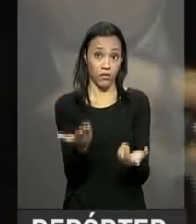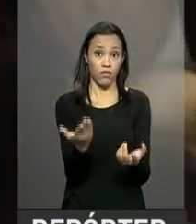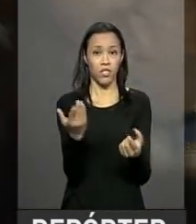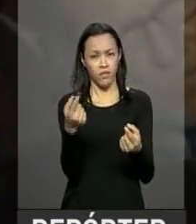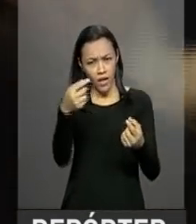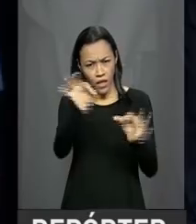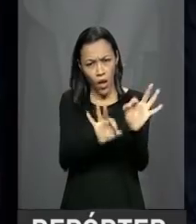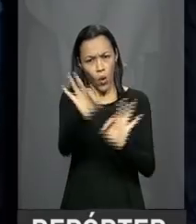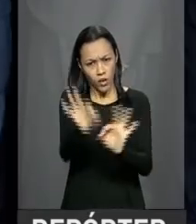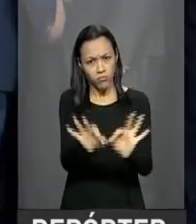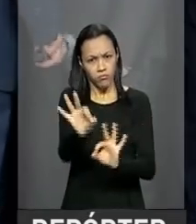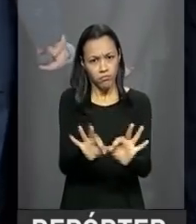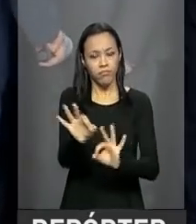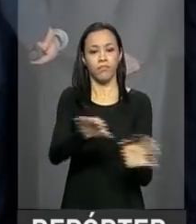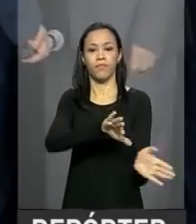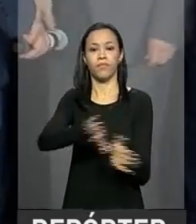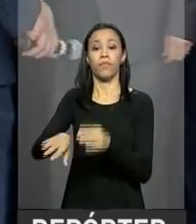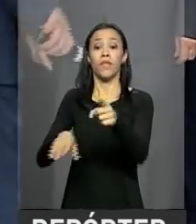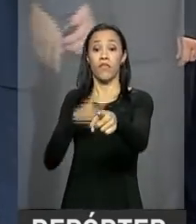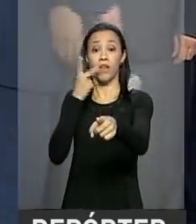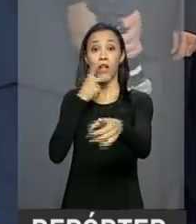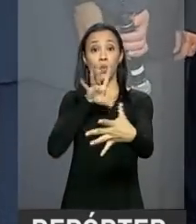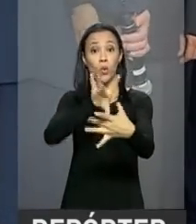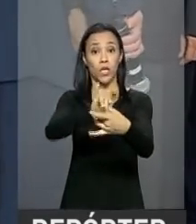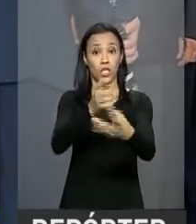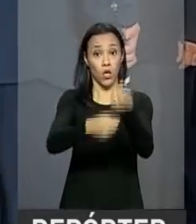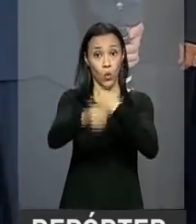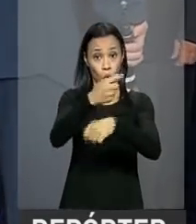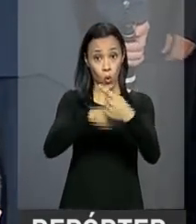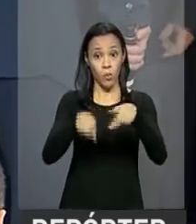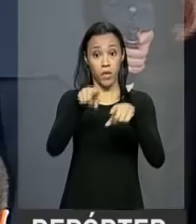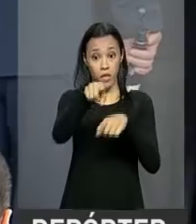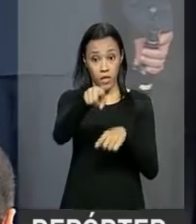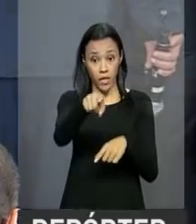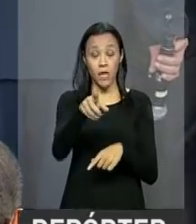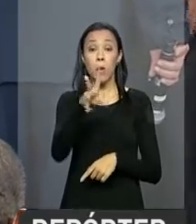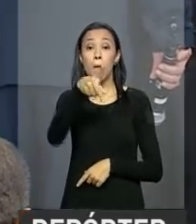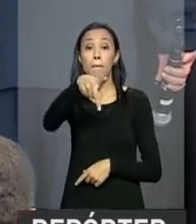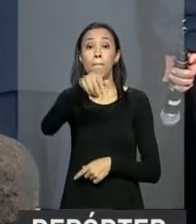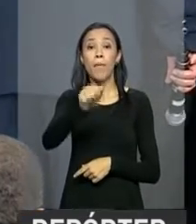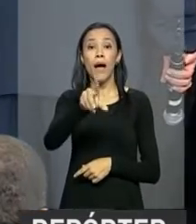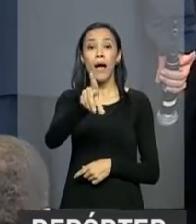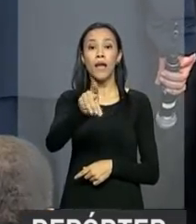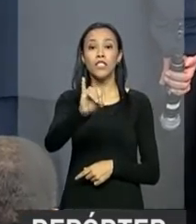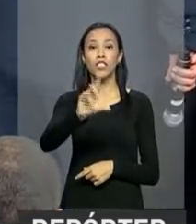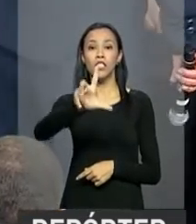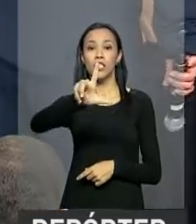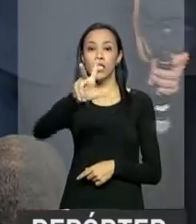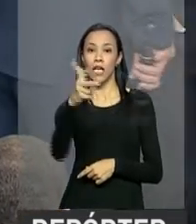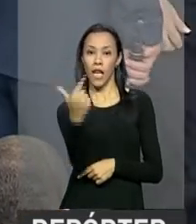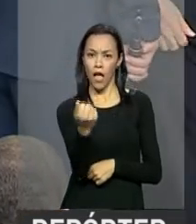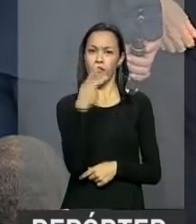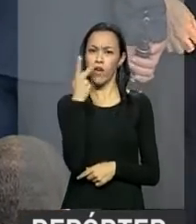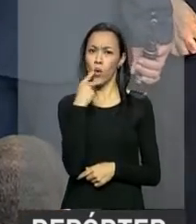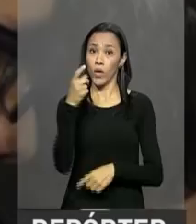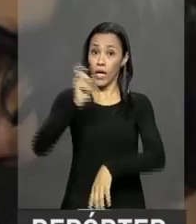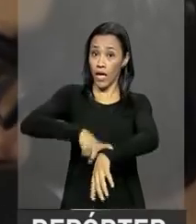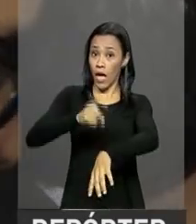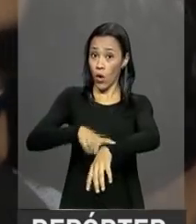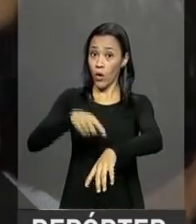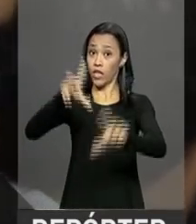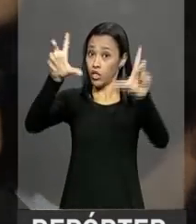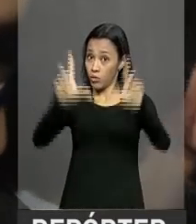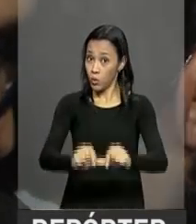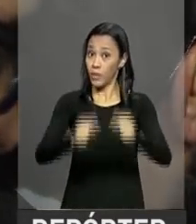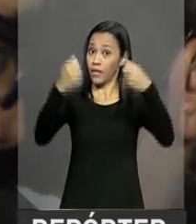daqueles que irão concorrer. Citando o cenário econômico, o ministro da Casa Civil, Eliseu Padilha, afirmou que o momento é de cortar gastos. Nós